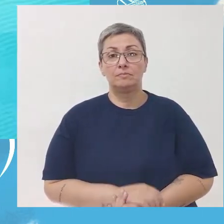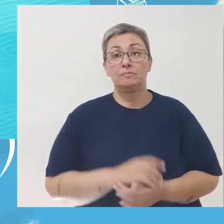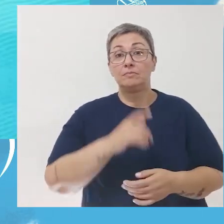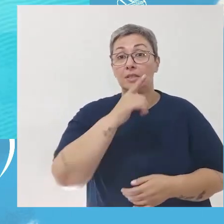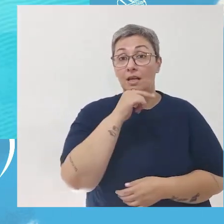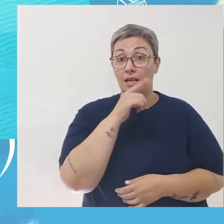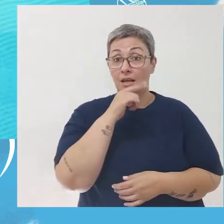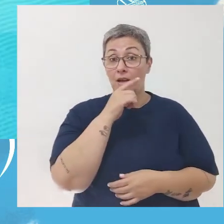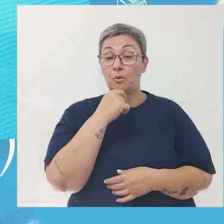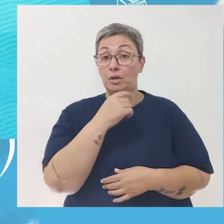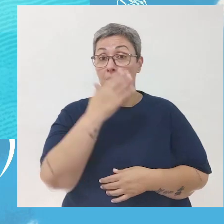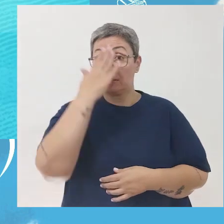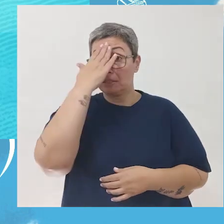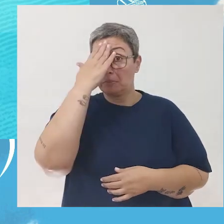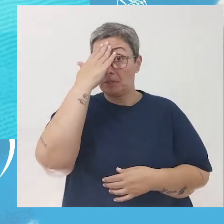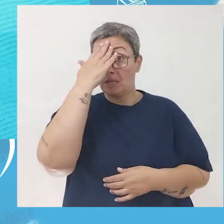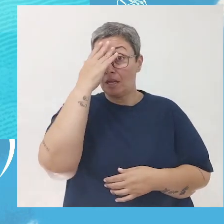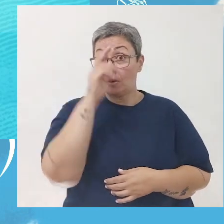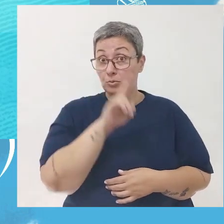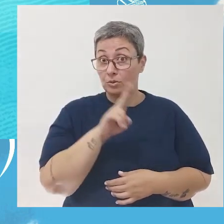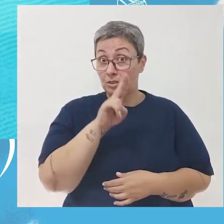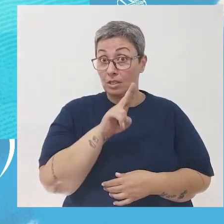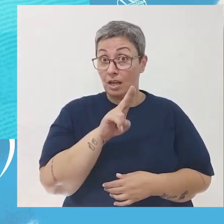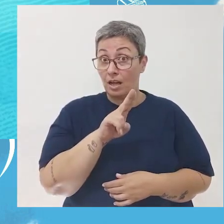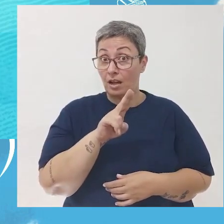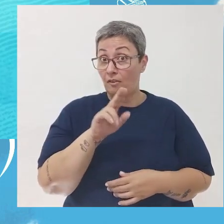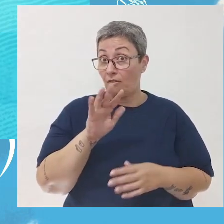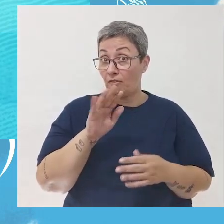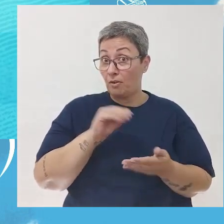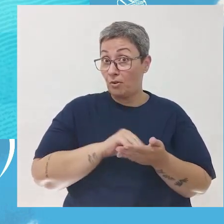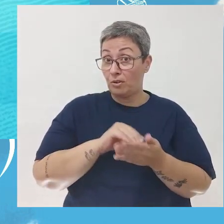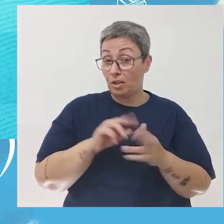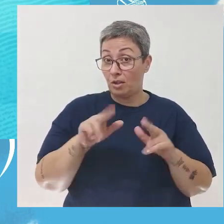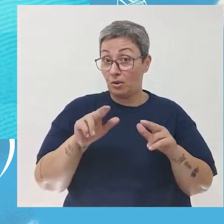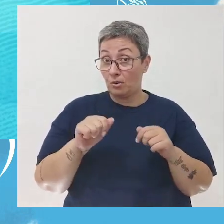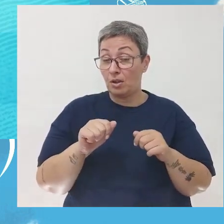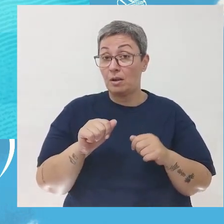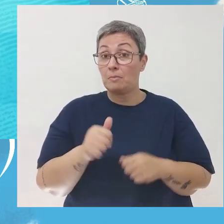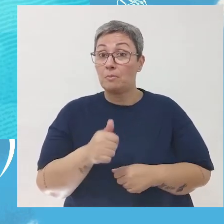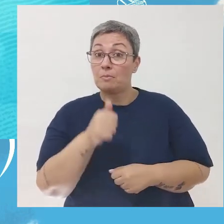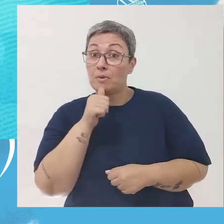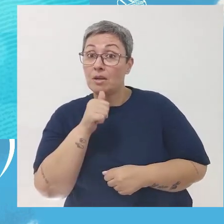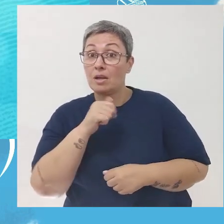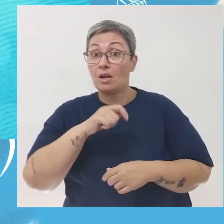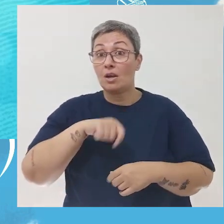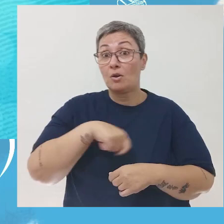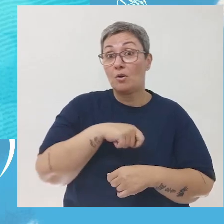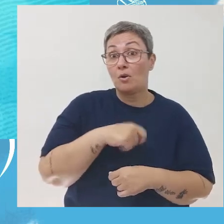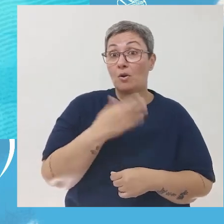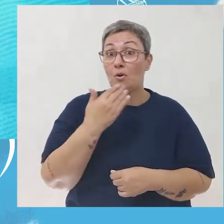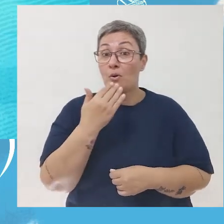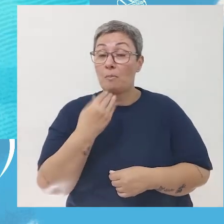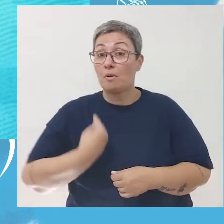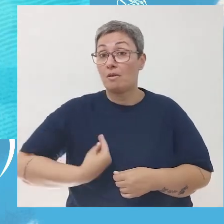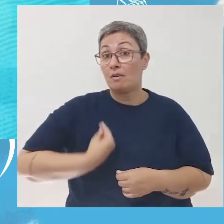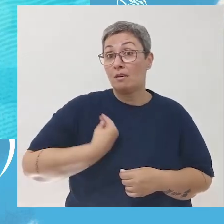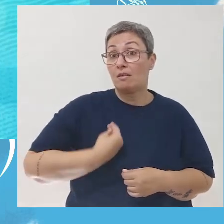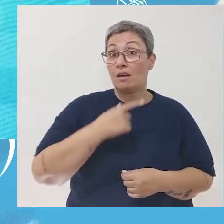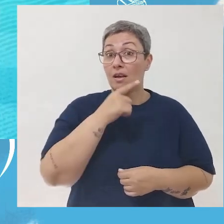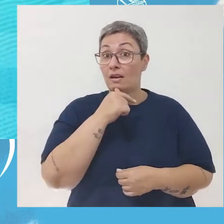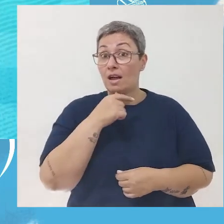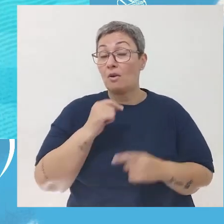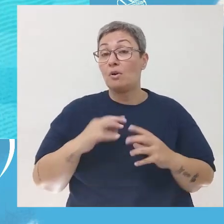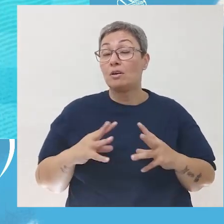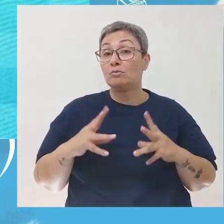Nossa água. Saber usar para não faltar. Água de beber, água para comer, água para viver. A água está